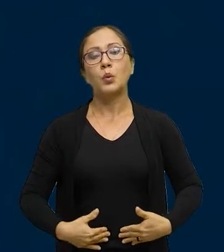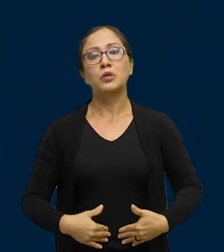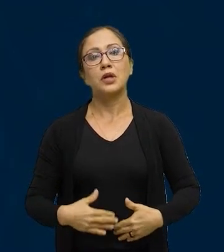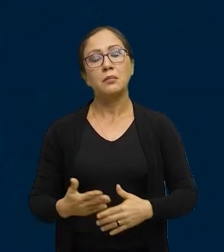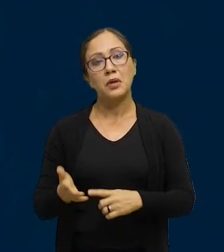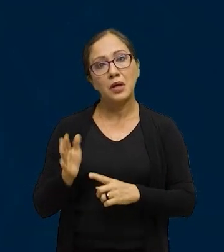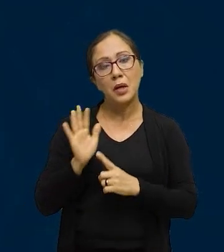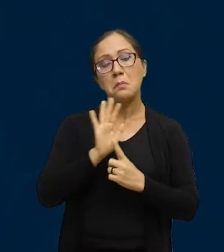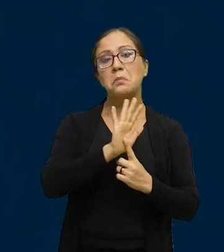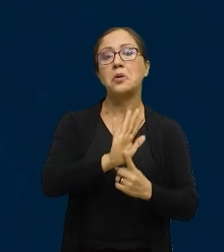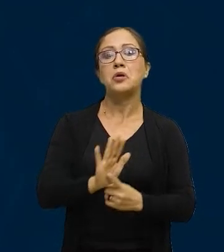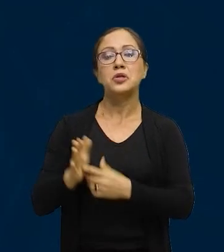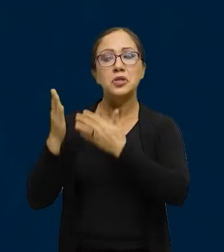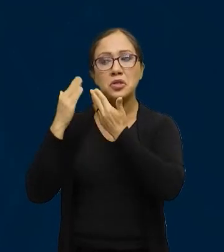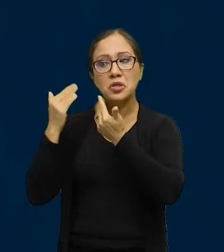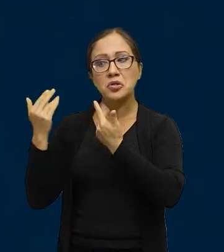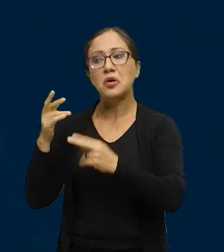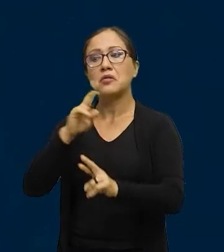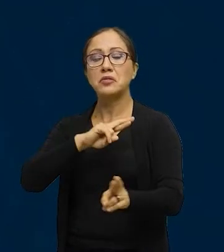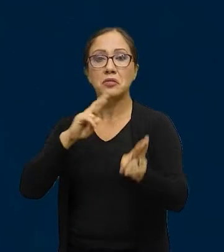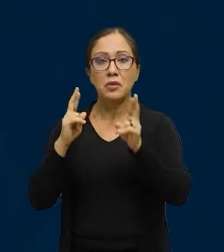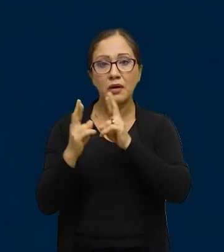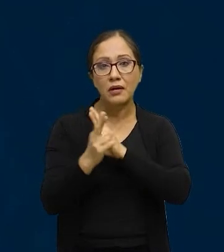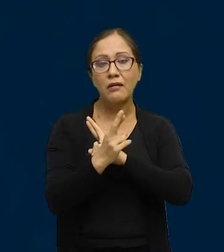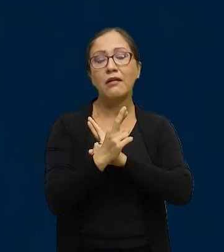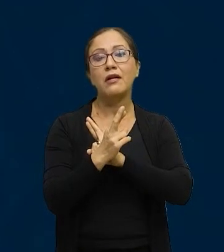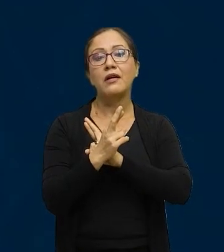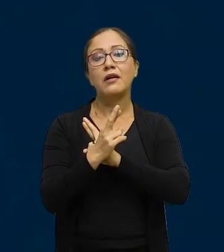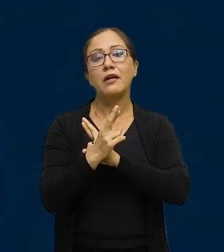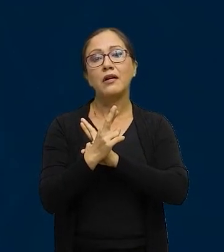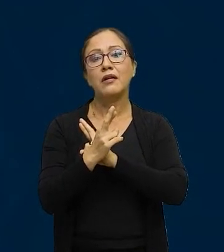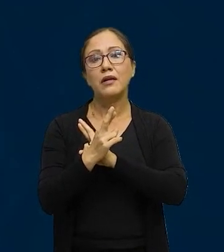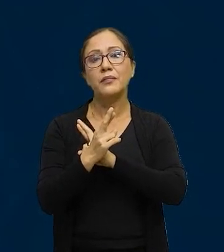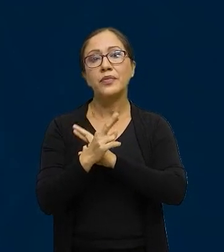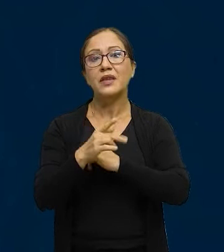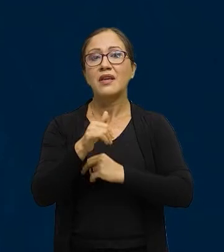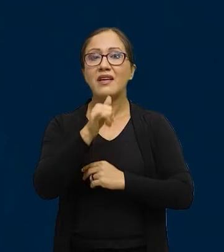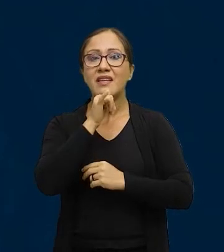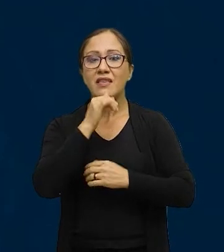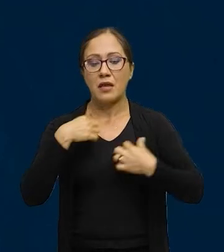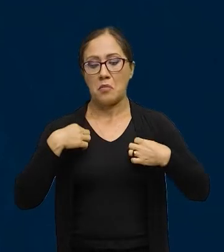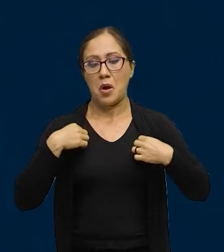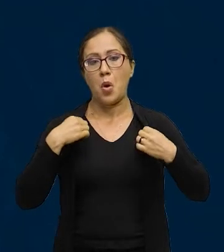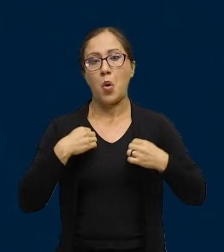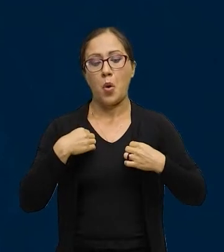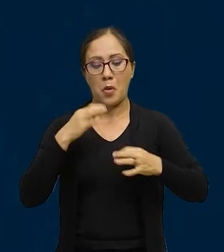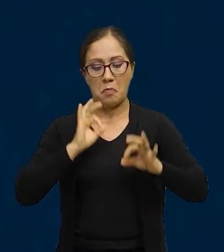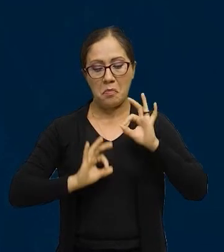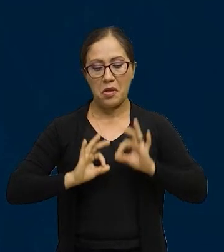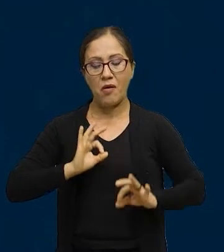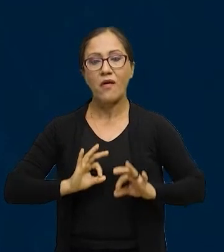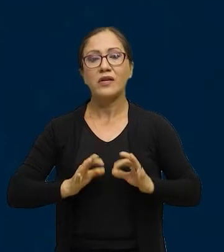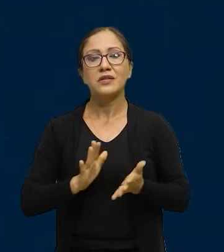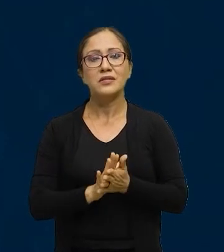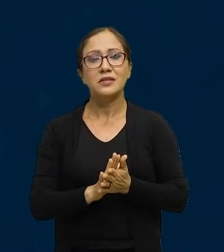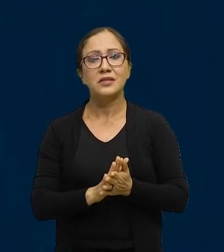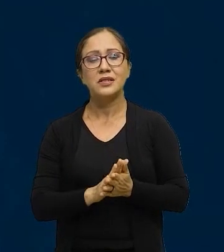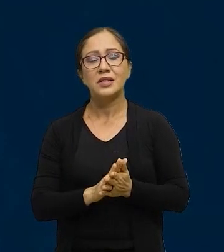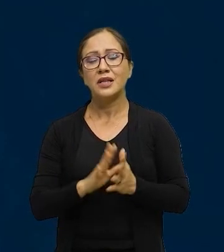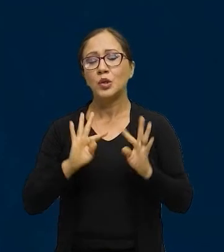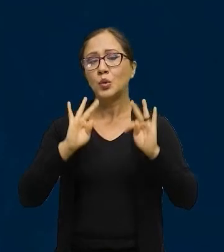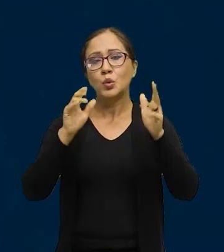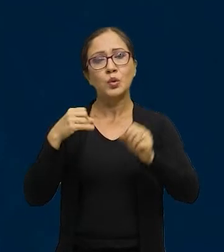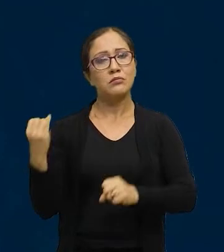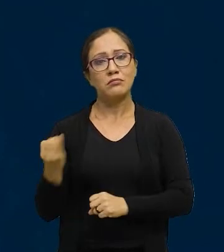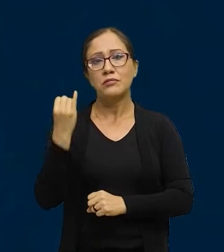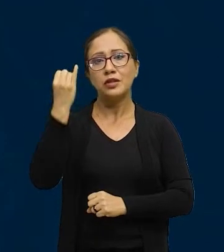jovens, se tem uma relação, por exemplo, aqui a roupa, bem arrumado. Isso tudo é importante. Vocês